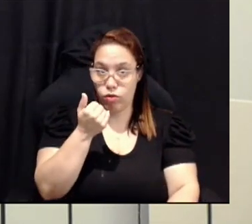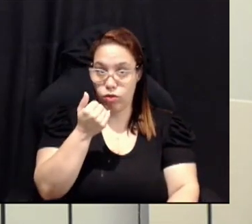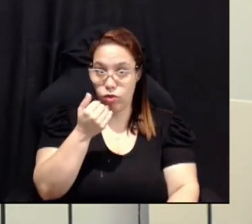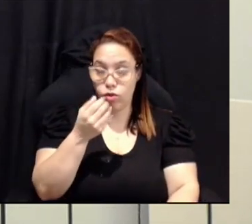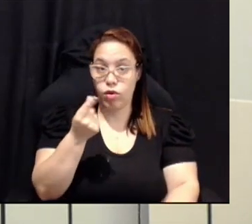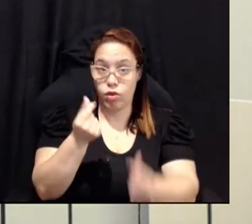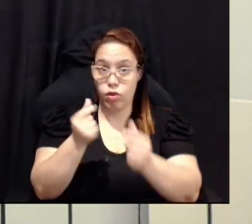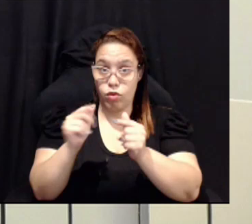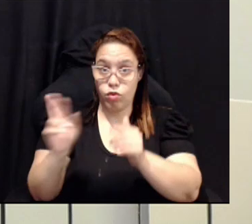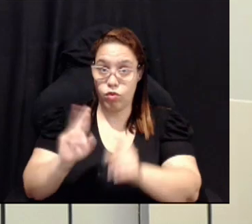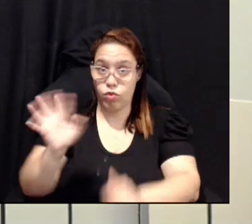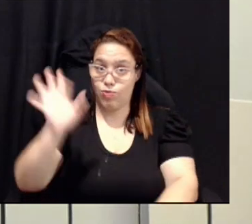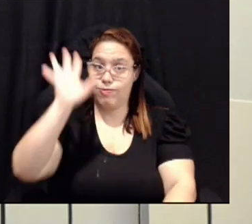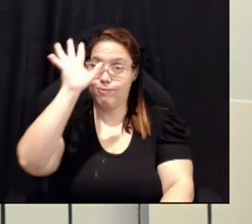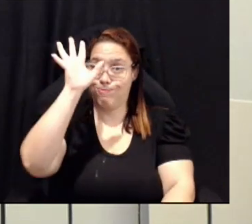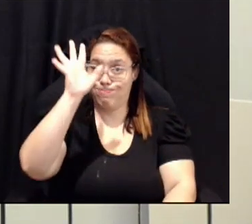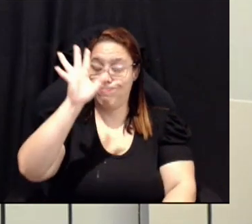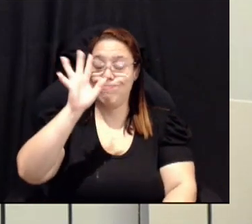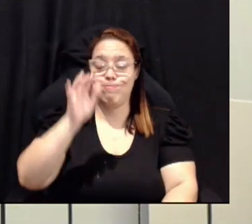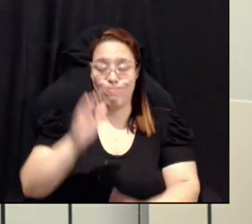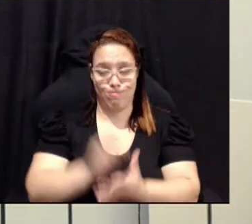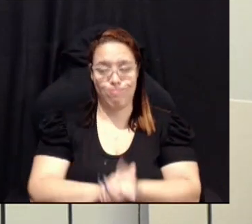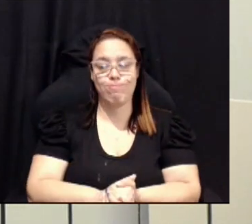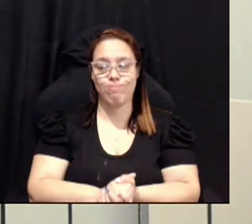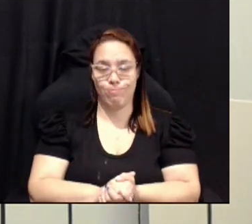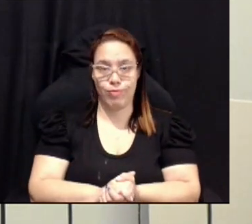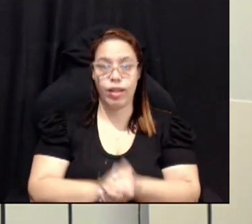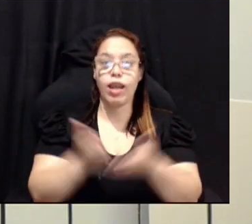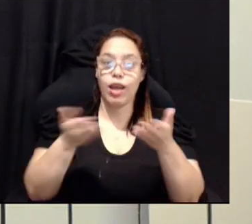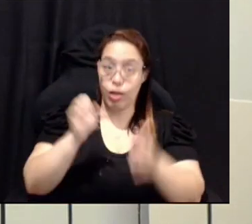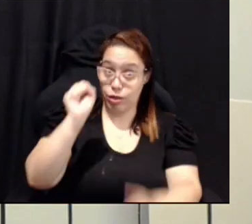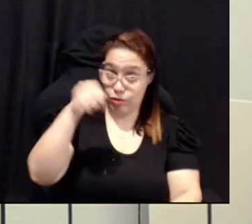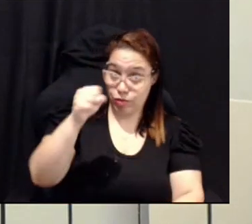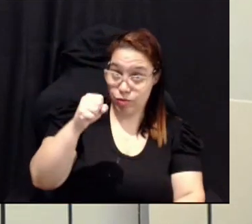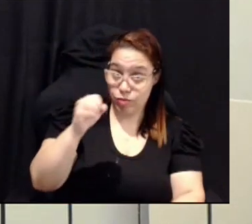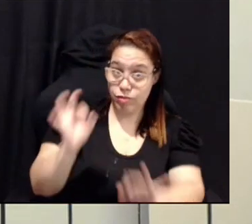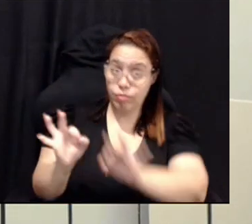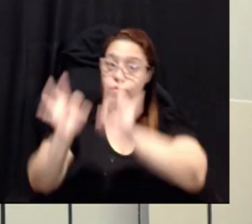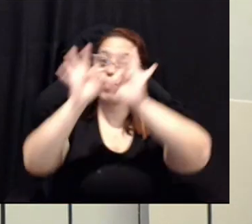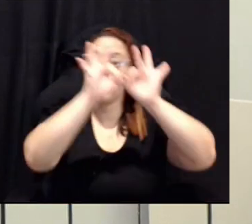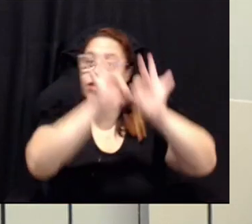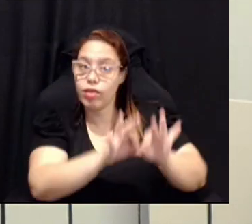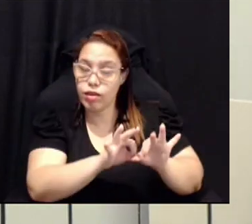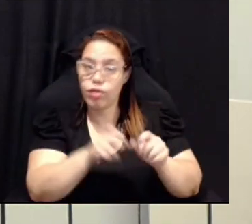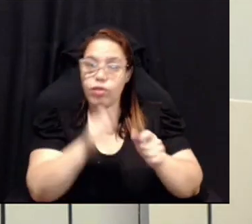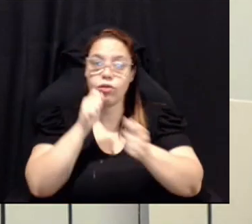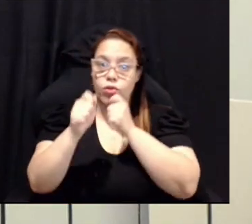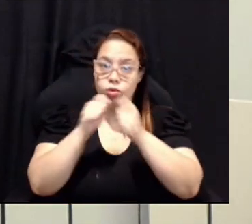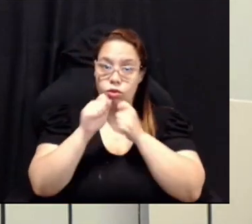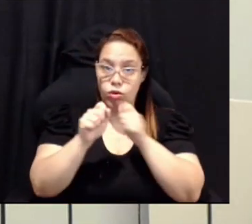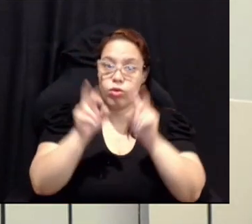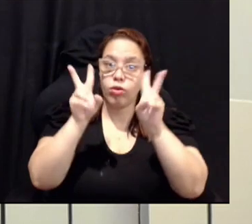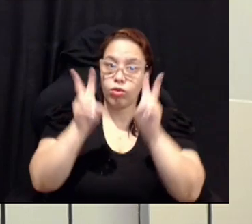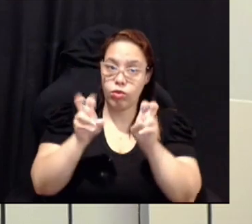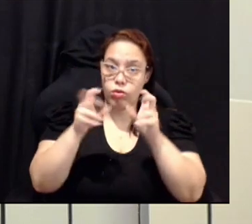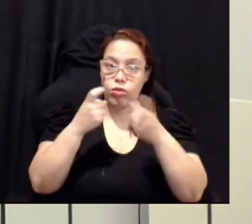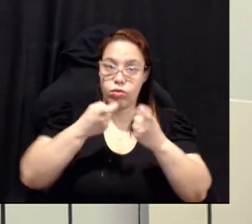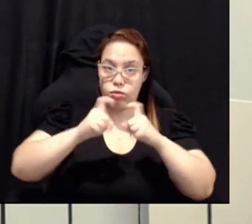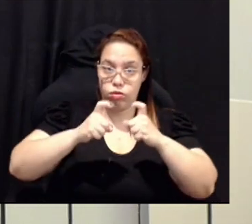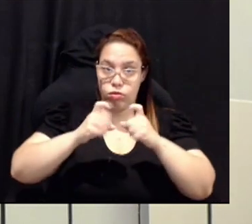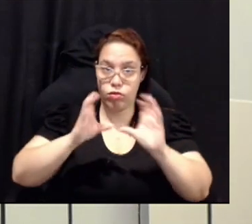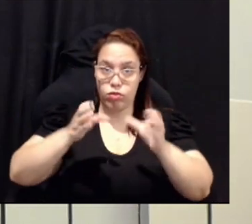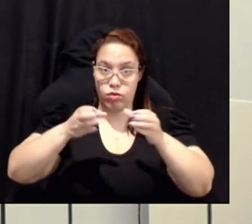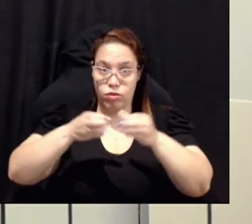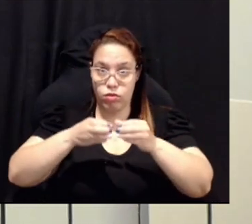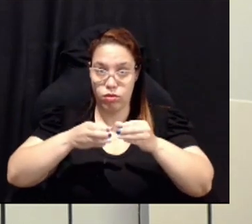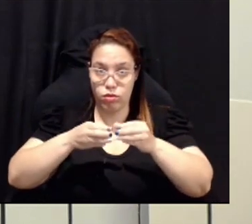no mercado nacional. Agora sim, a gente vai acompanhar então a reportagem sobre a reunião da Comissão Permanente